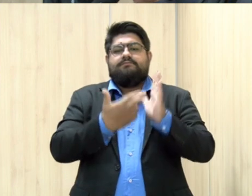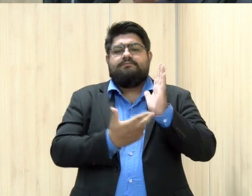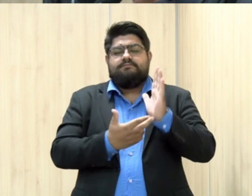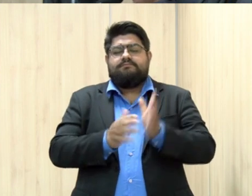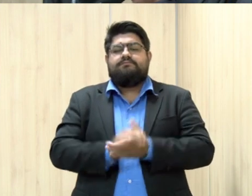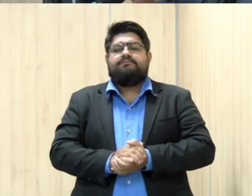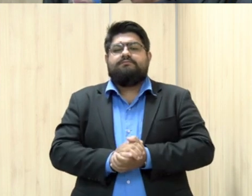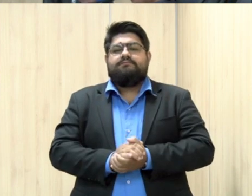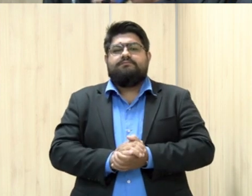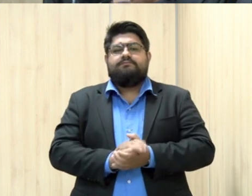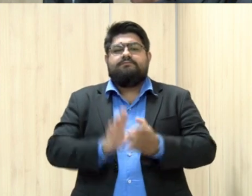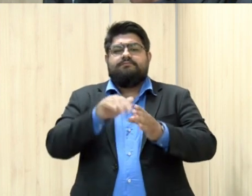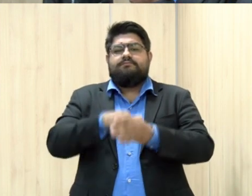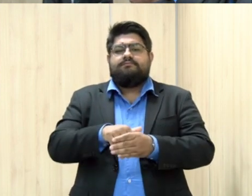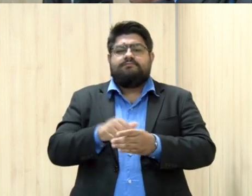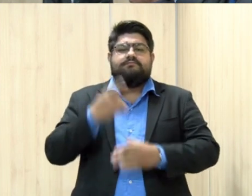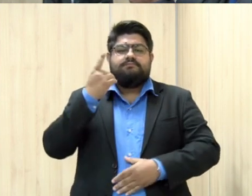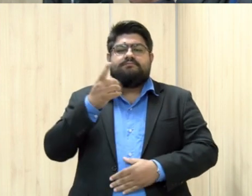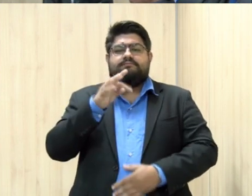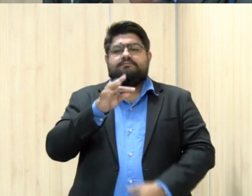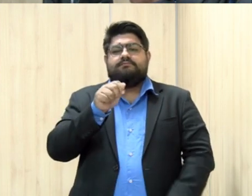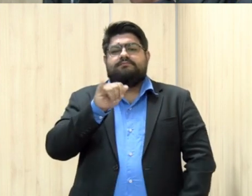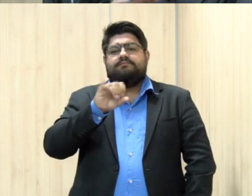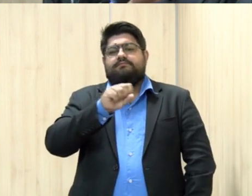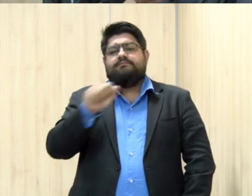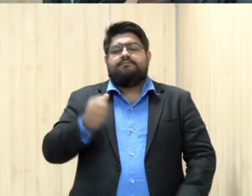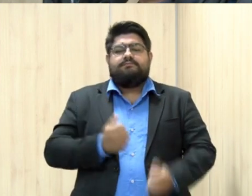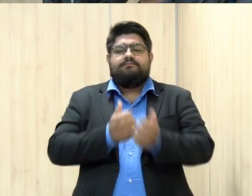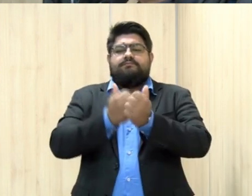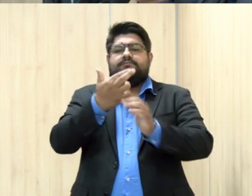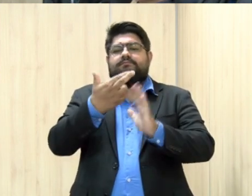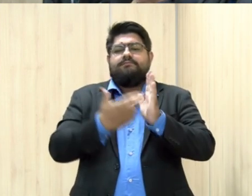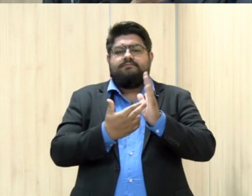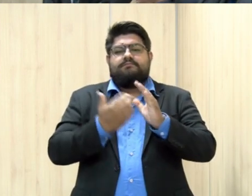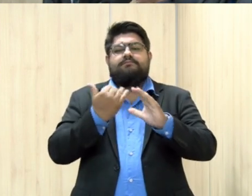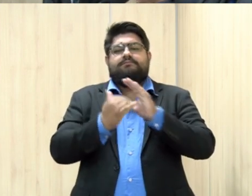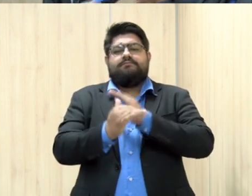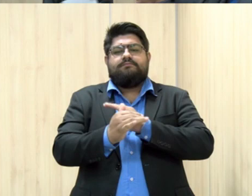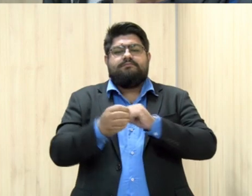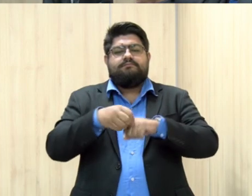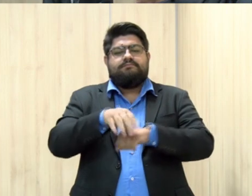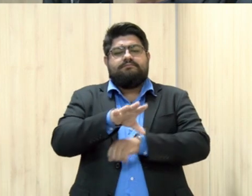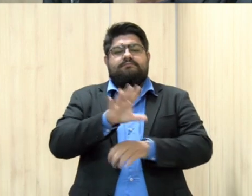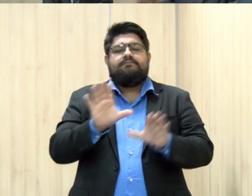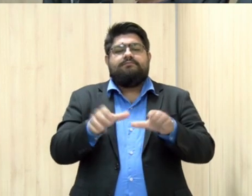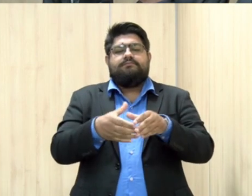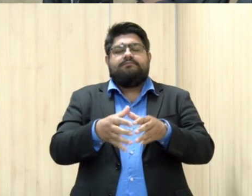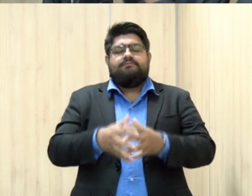como vota deputada Taíssa com relator com a indicação coletiva